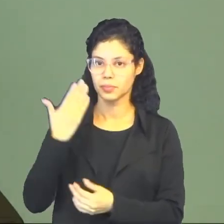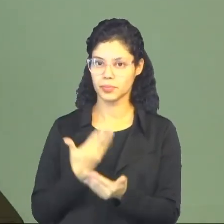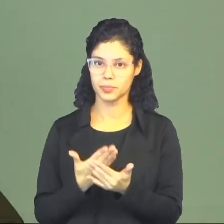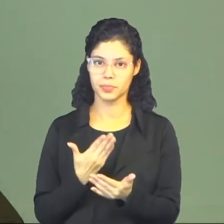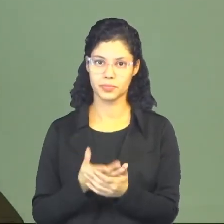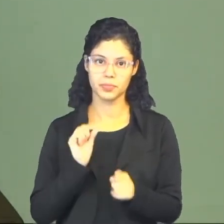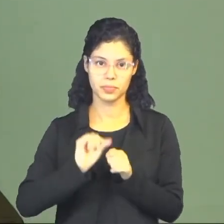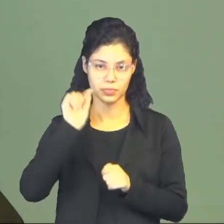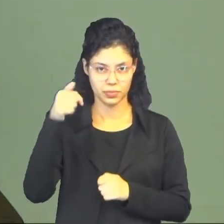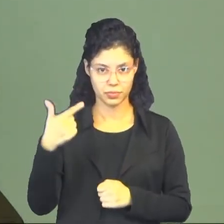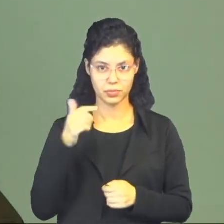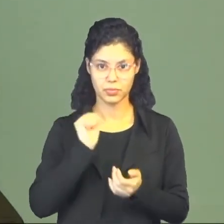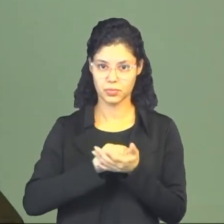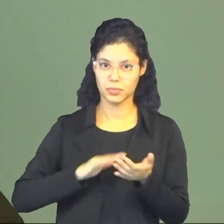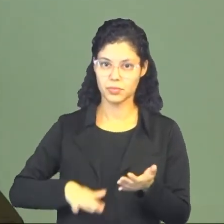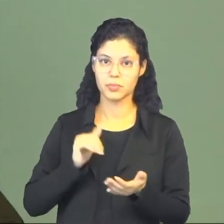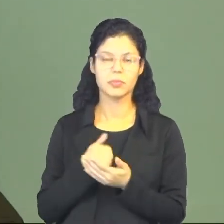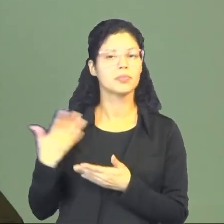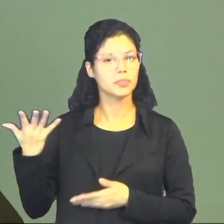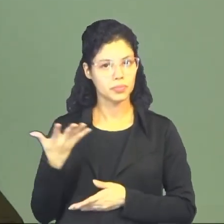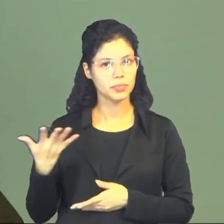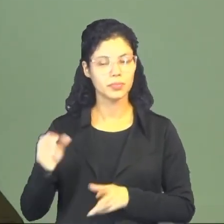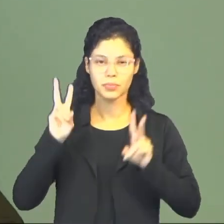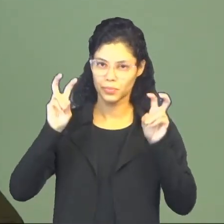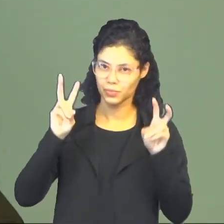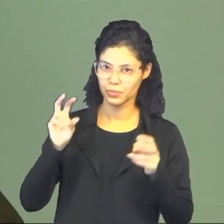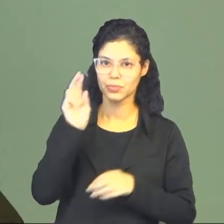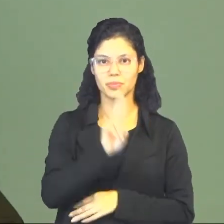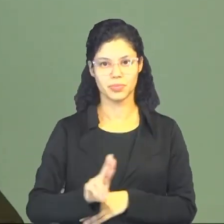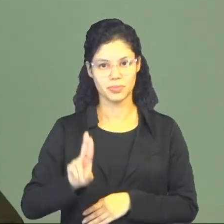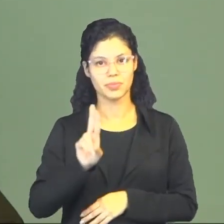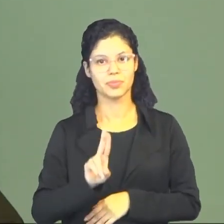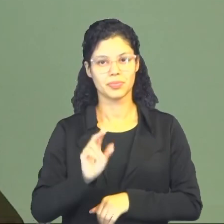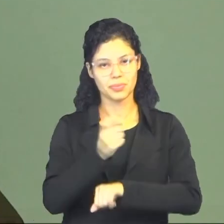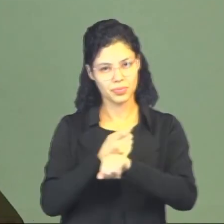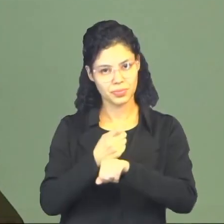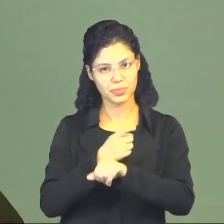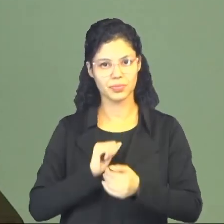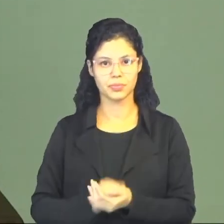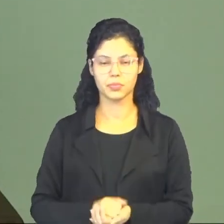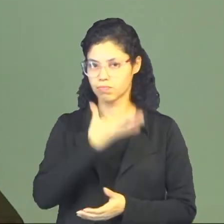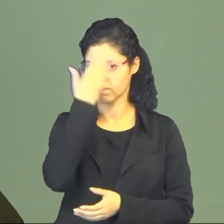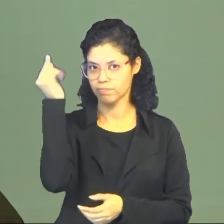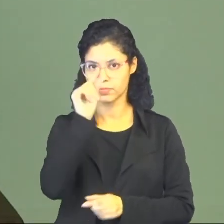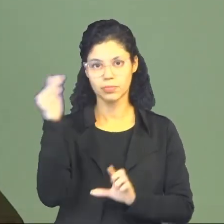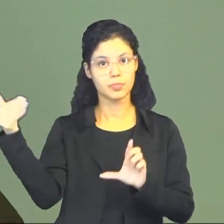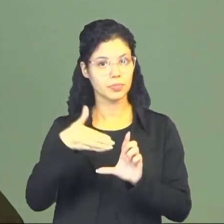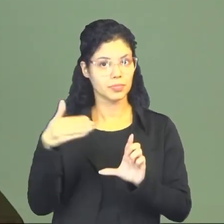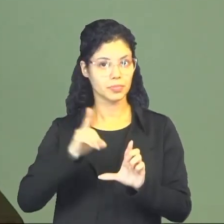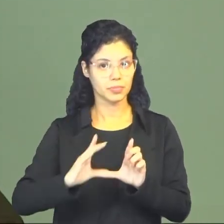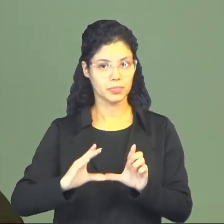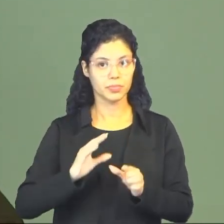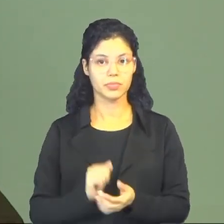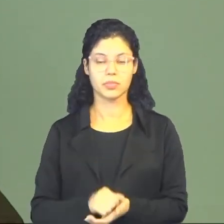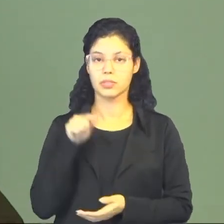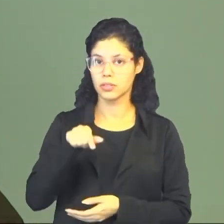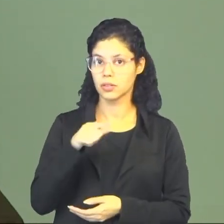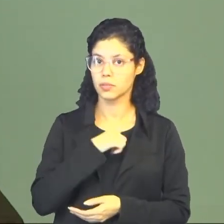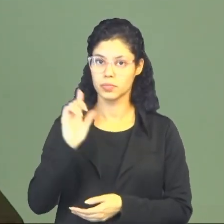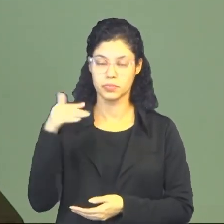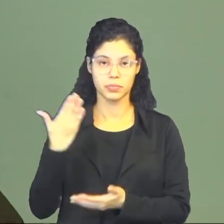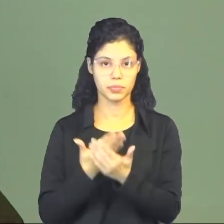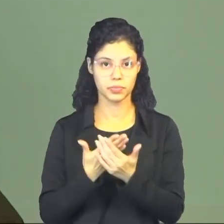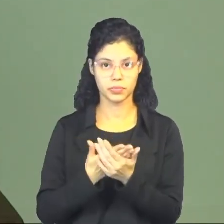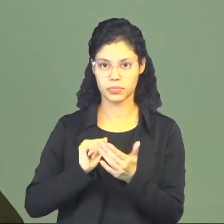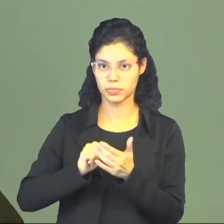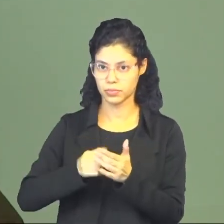na próxima aula para a gente fazer outras atividades baseada nesse assunto sobre os adjetivos mas não esqueça de acessar a plataforma eduque para você ter